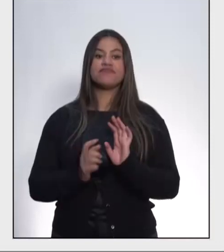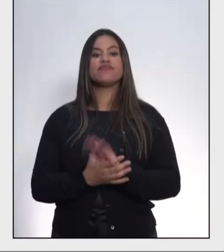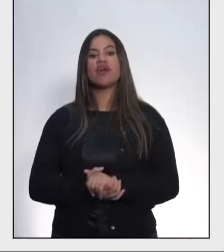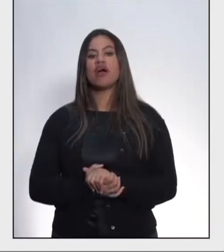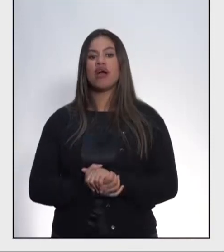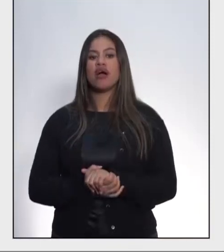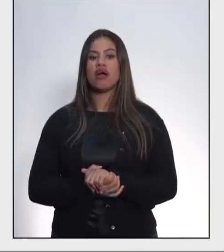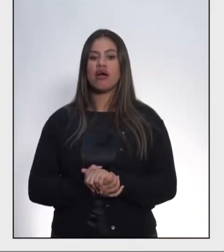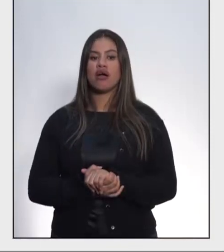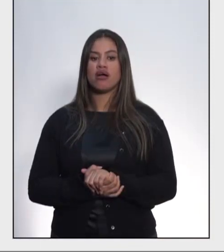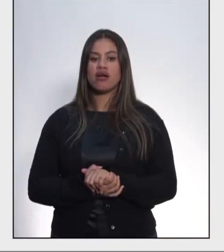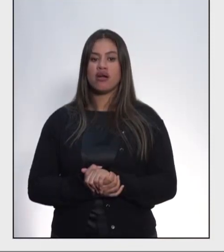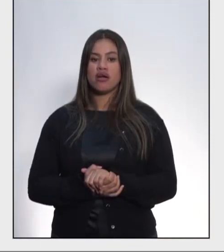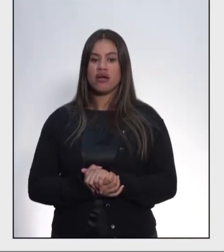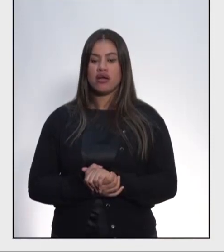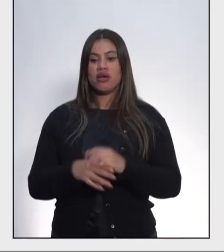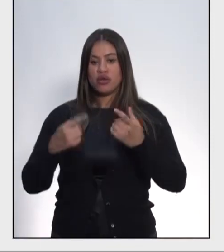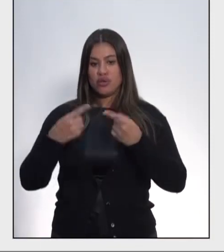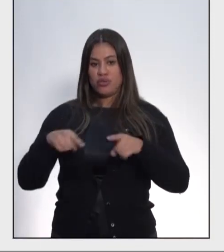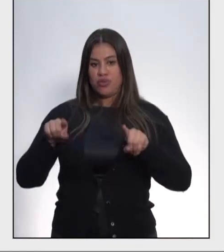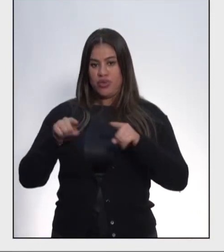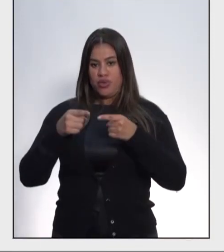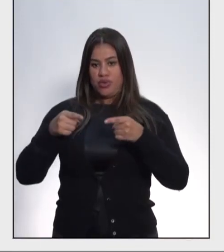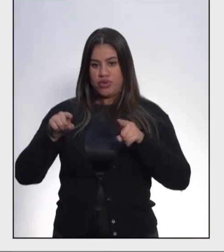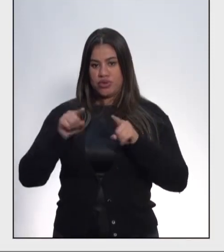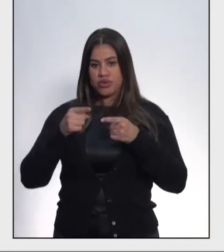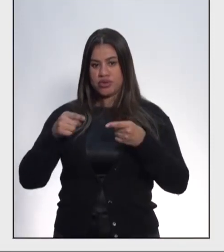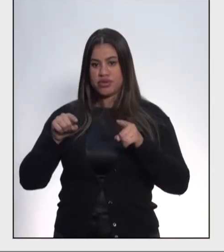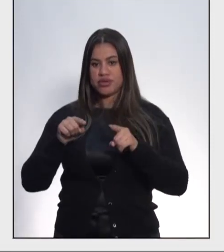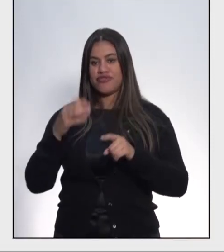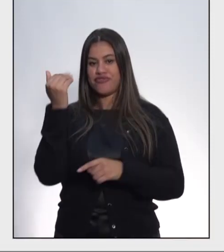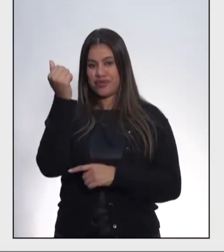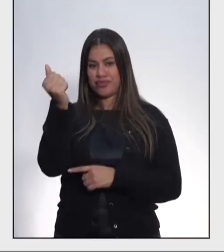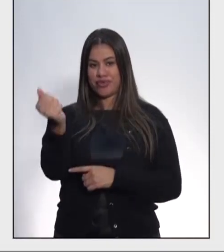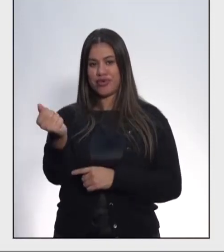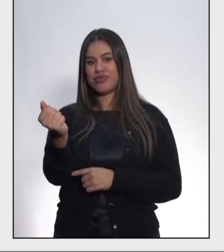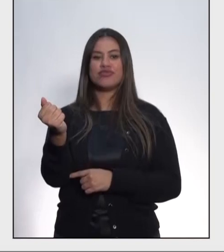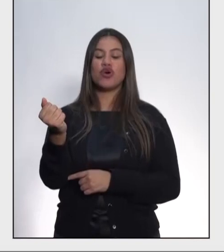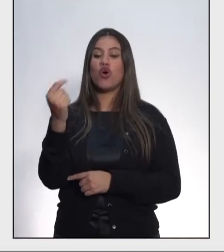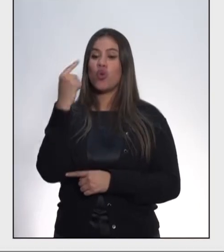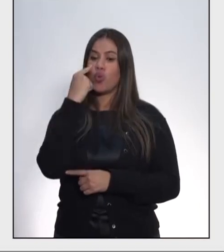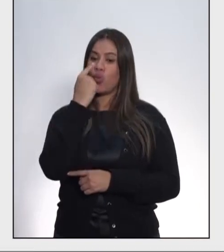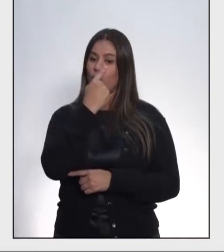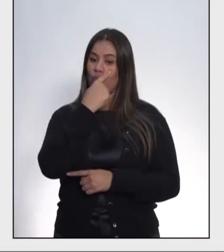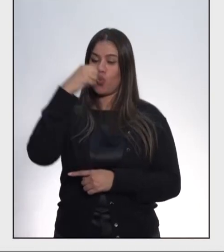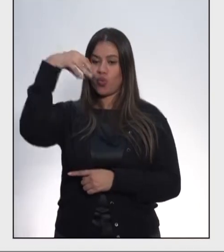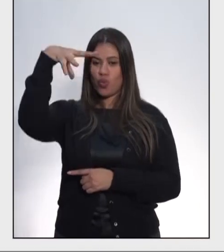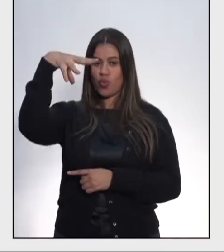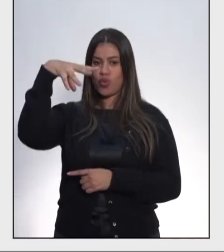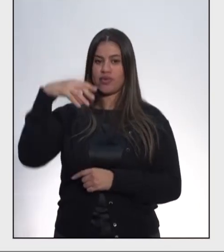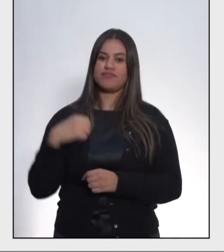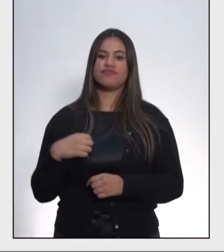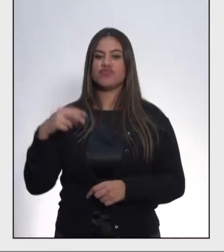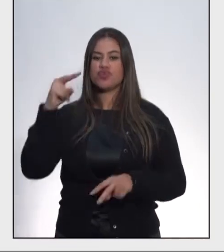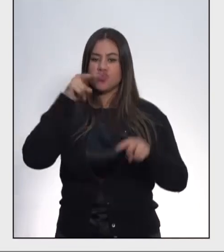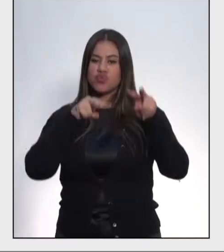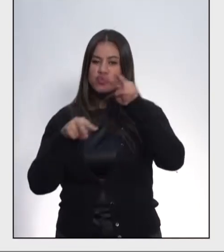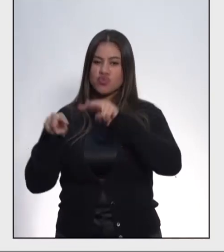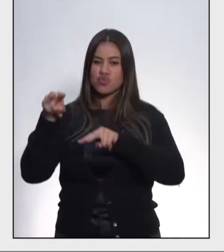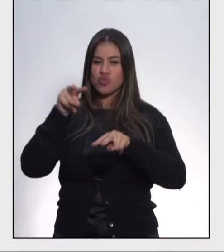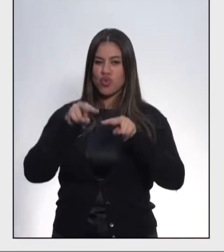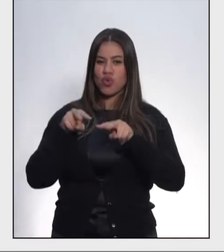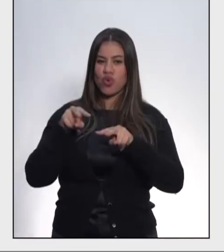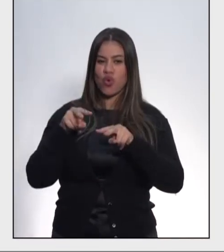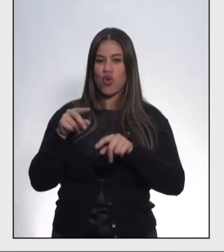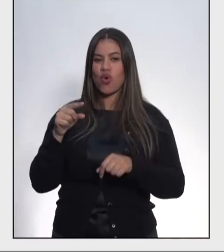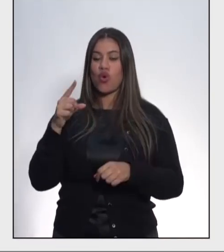só. Tem uma música famosa do Nando Reis, uma das minhas músicas prediletas. Ele chama Luz dos Olhos. Põe os meus olhos em você, se você está.